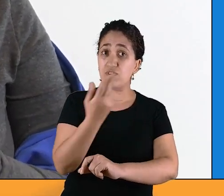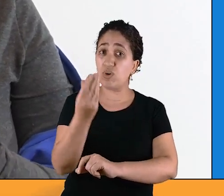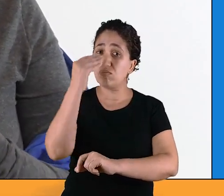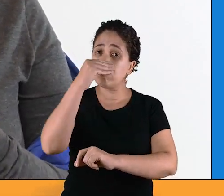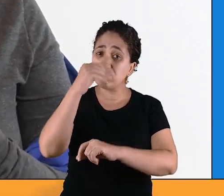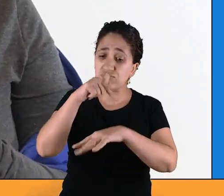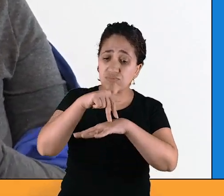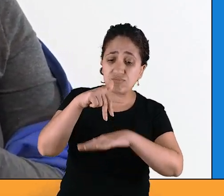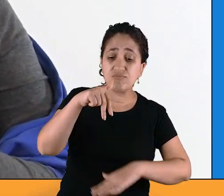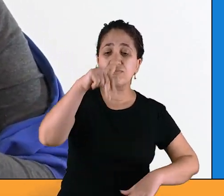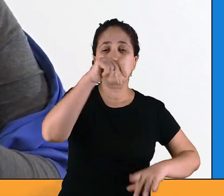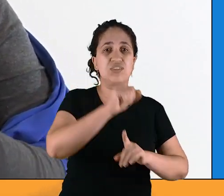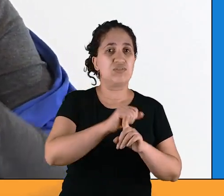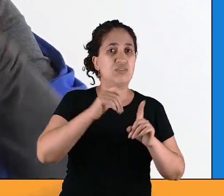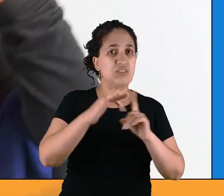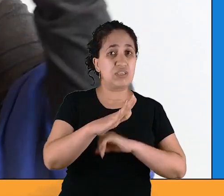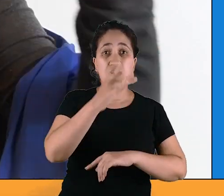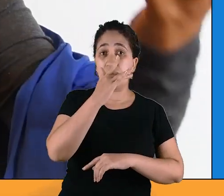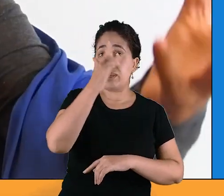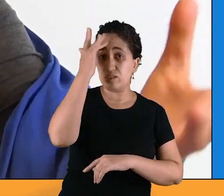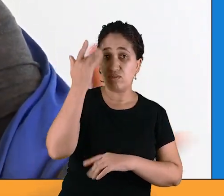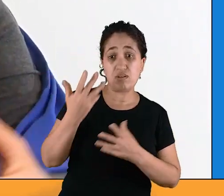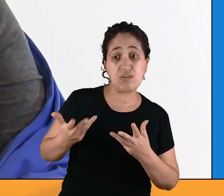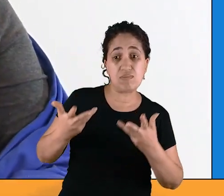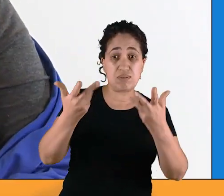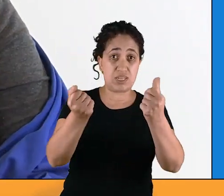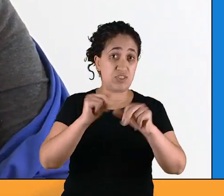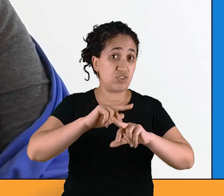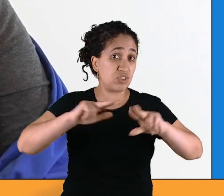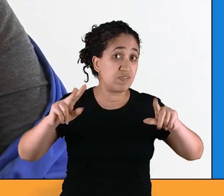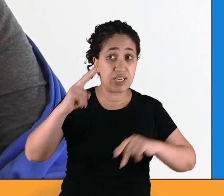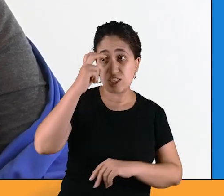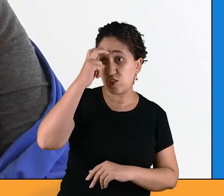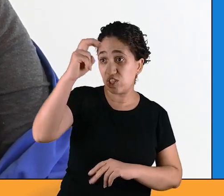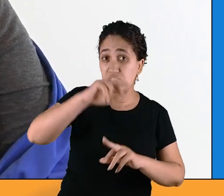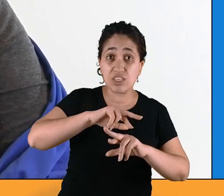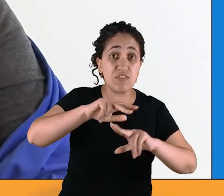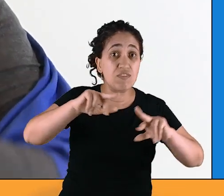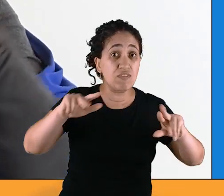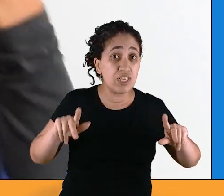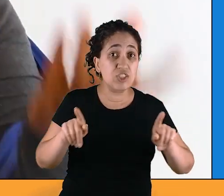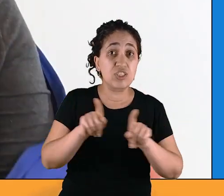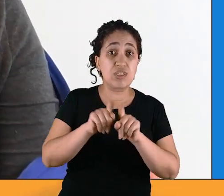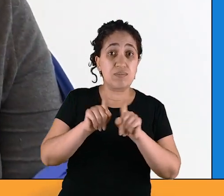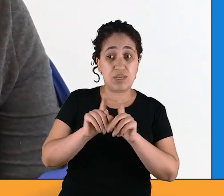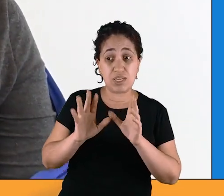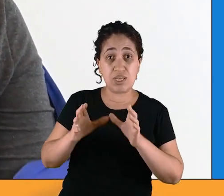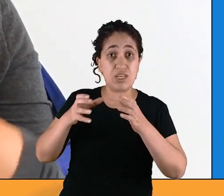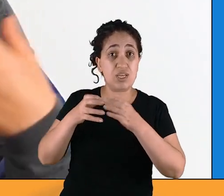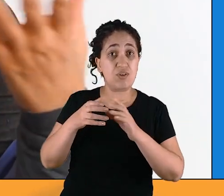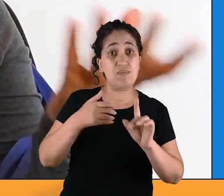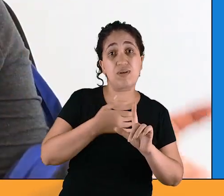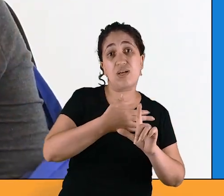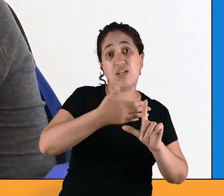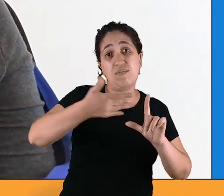de vulnerabilidade social, pessoas com diferentes habilidades e inteligências, né? A comunidade